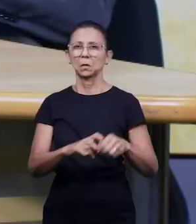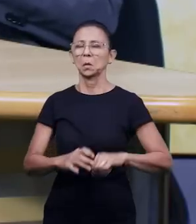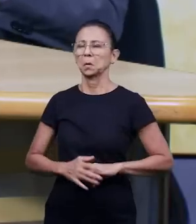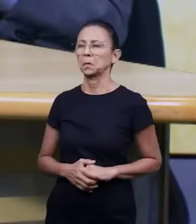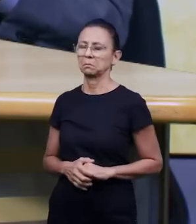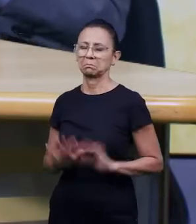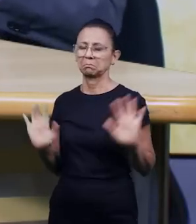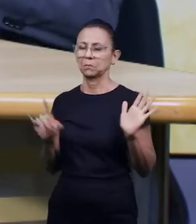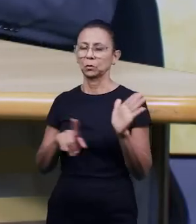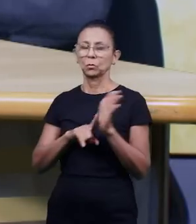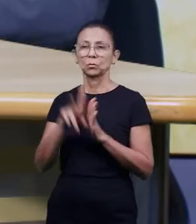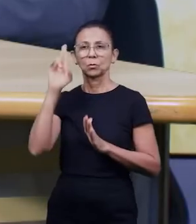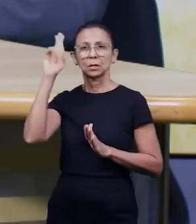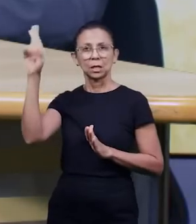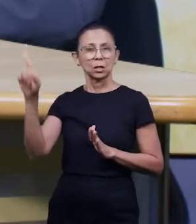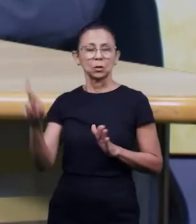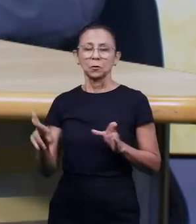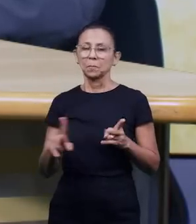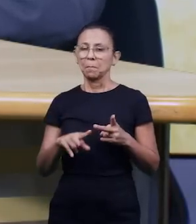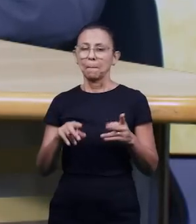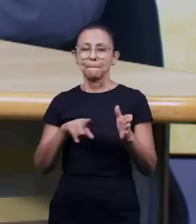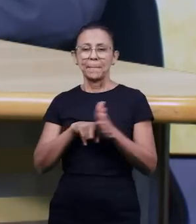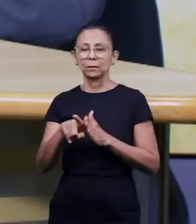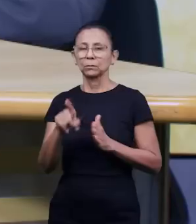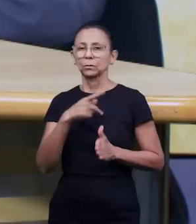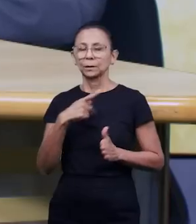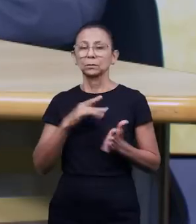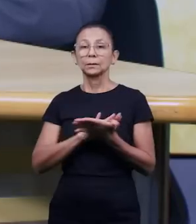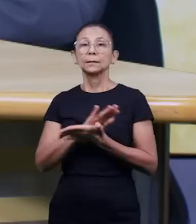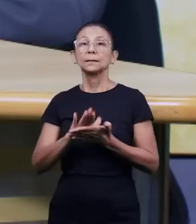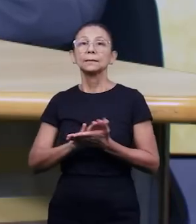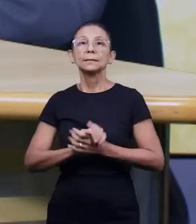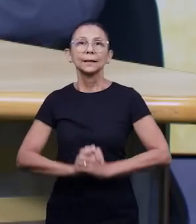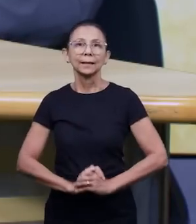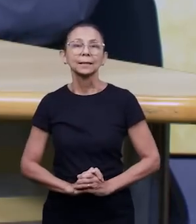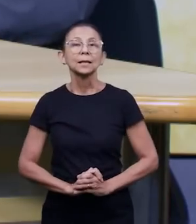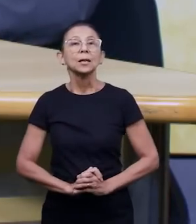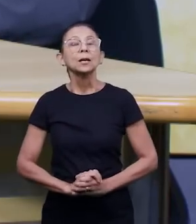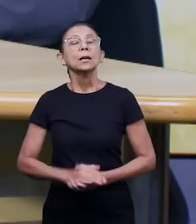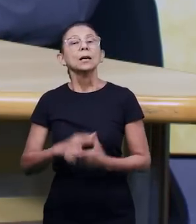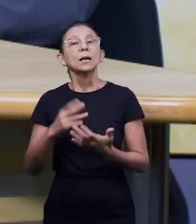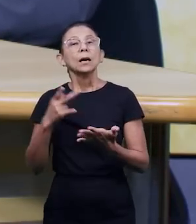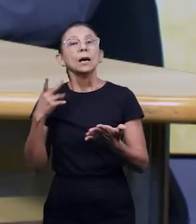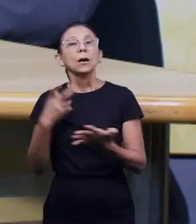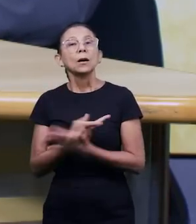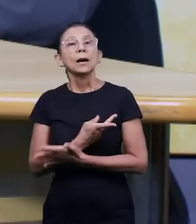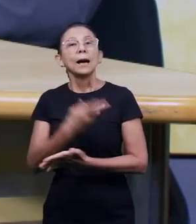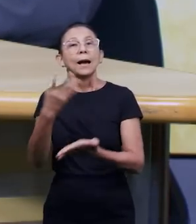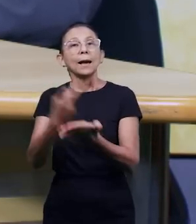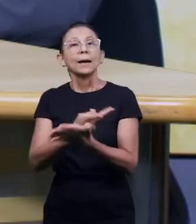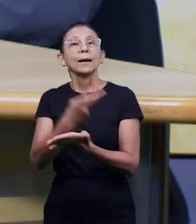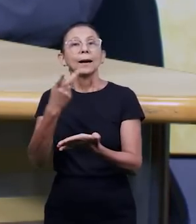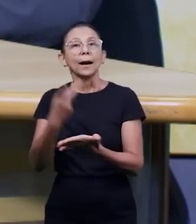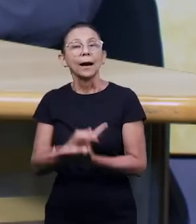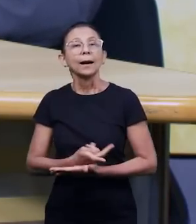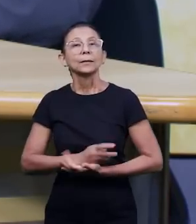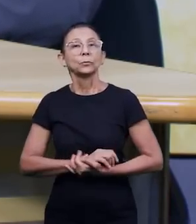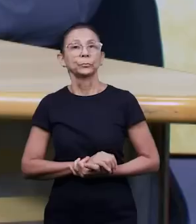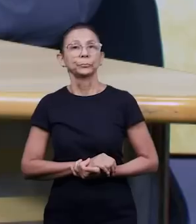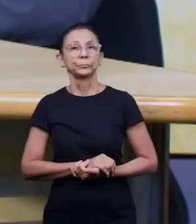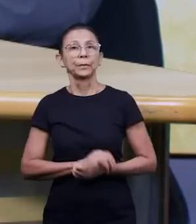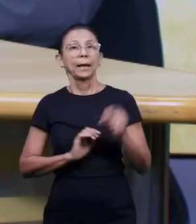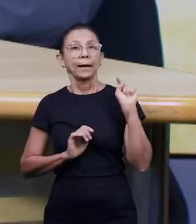ele faz? Ele quer abrir um negócio, é um novo convertido, o que ele tinha que fazer? Tinha que procurar o pastor.